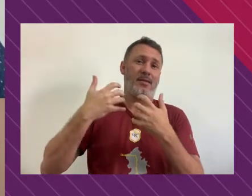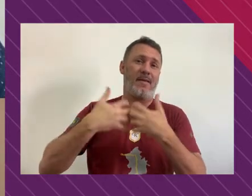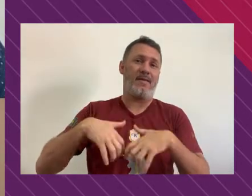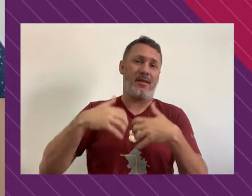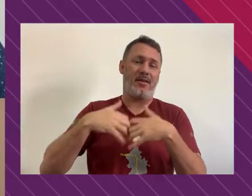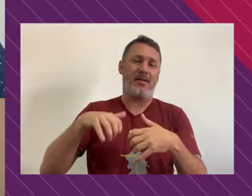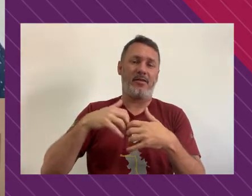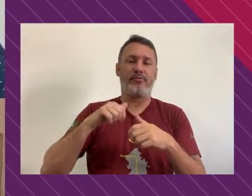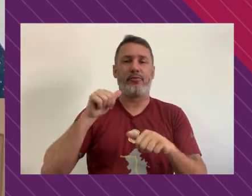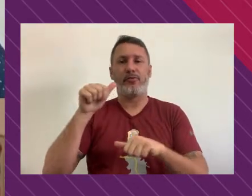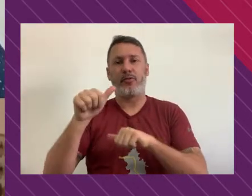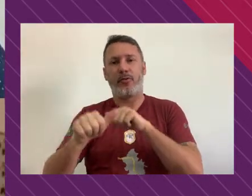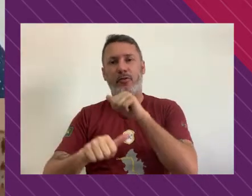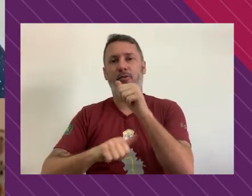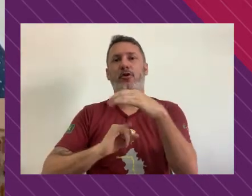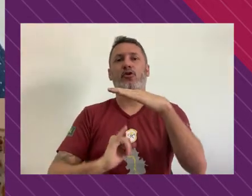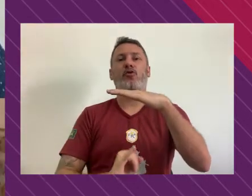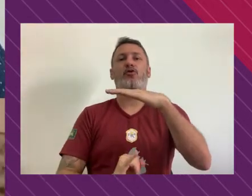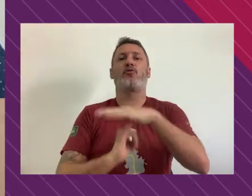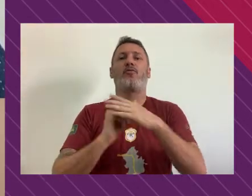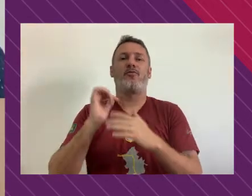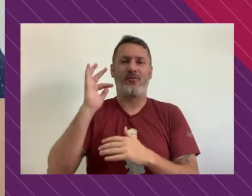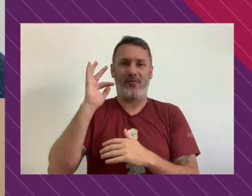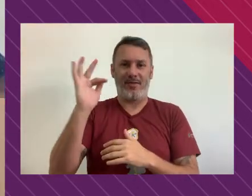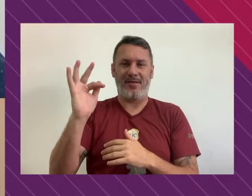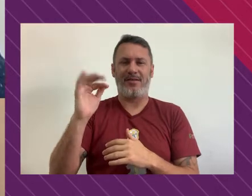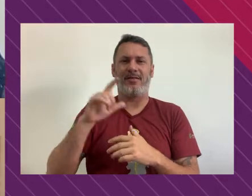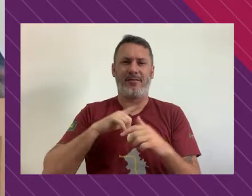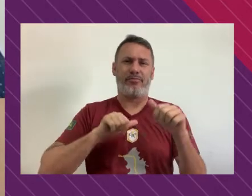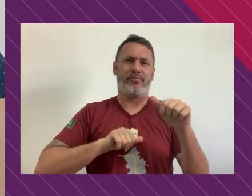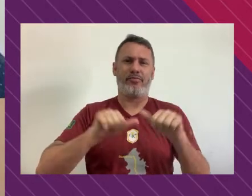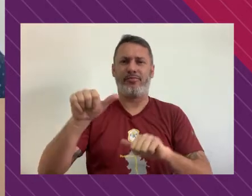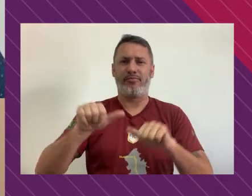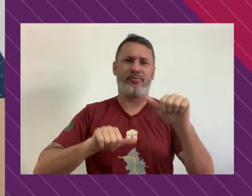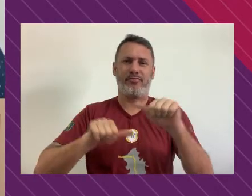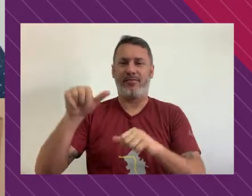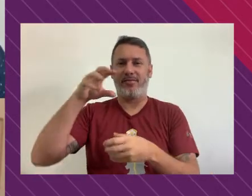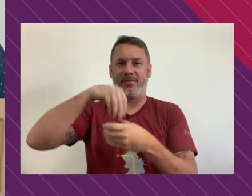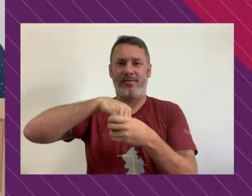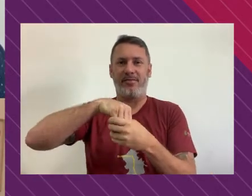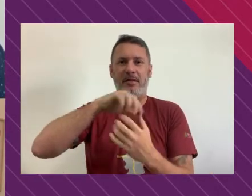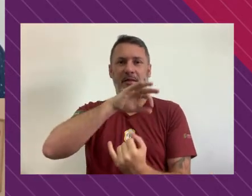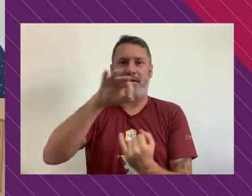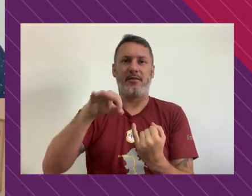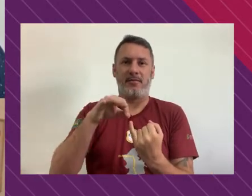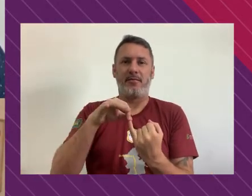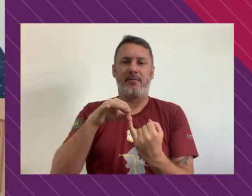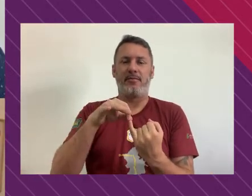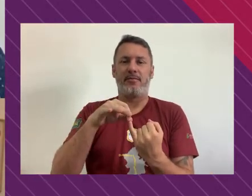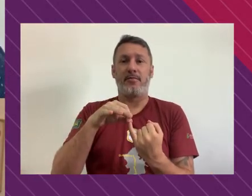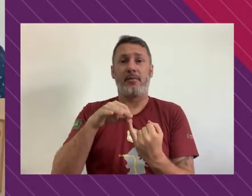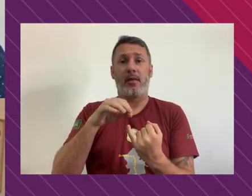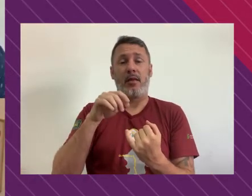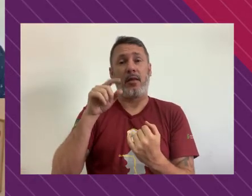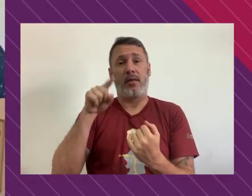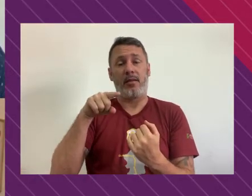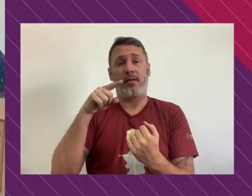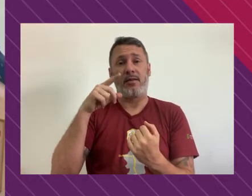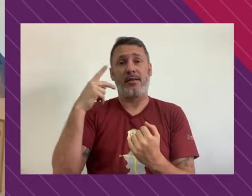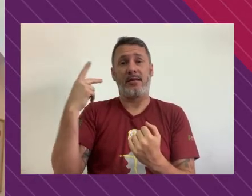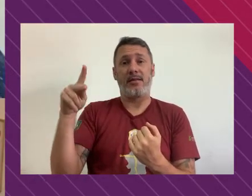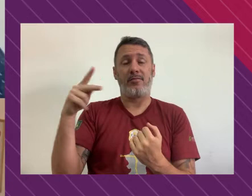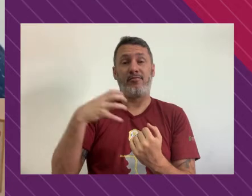essa transição para o Instituto Aham. Federal aqui, né? Muita mudança na instituição, e eu acho que é uma coisa muito comum para você que